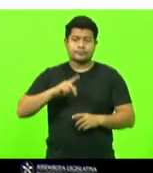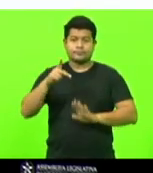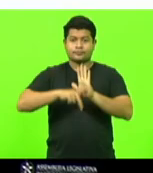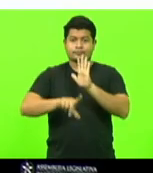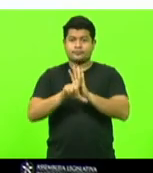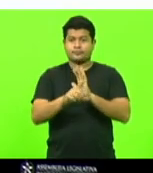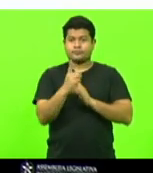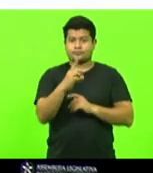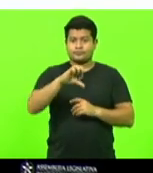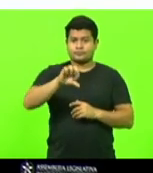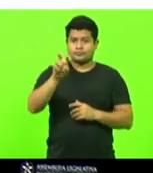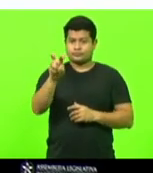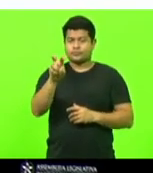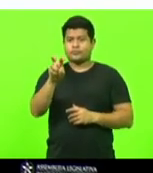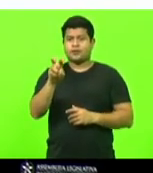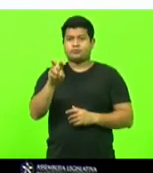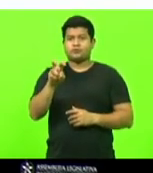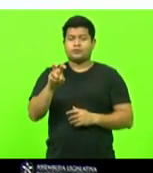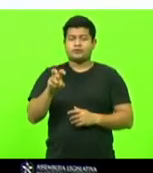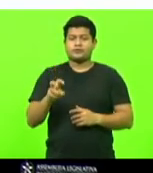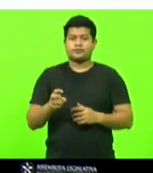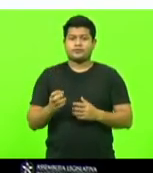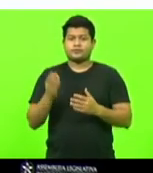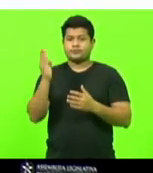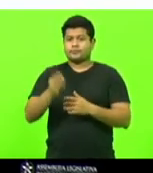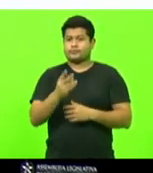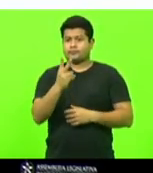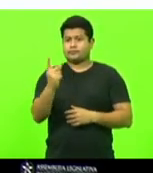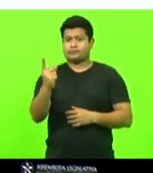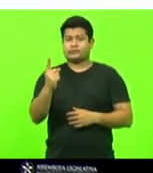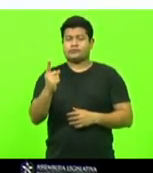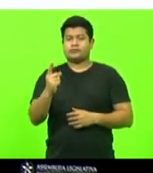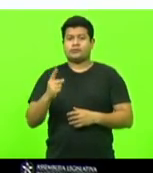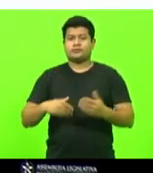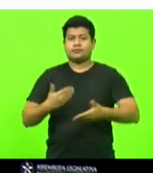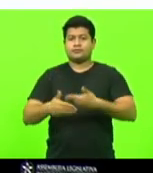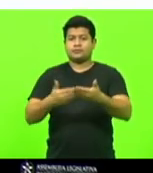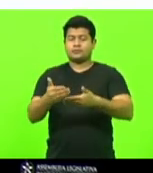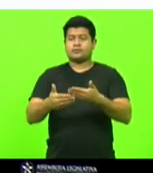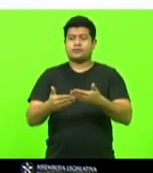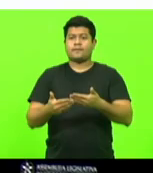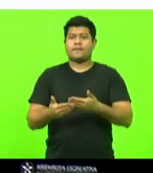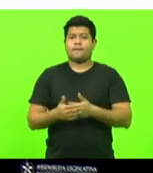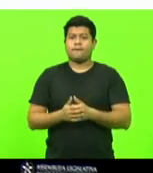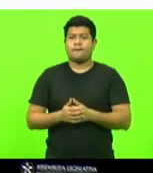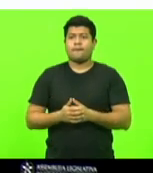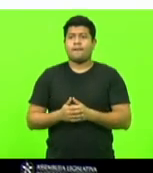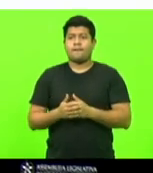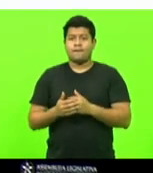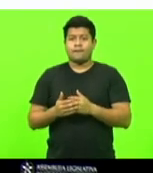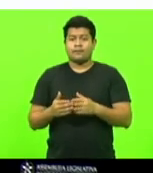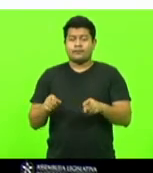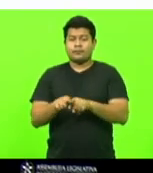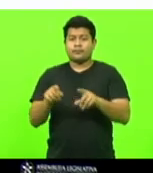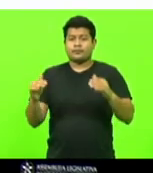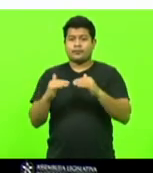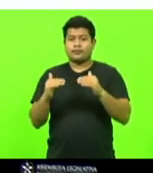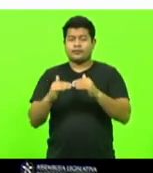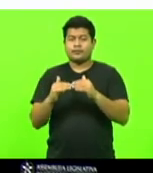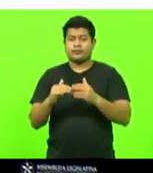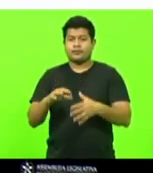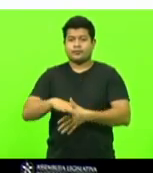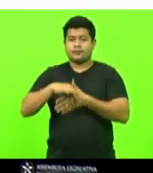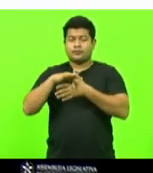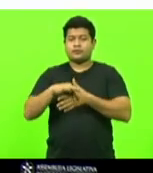lei 195/2021 foi retirado em tramitação pelo autor e com o acordo de líderes. As mensagens